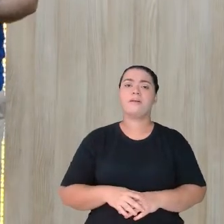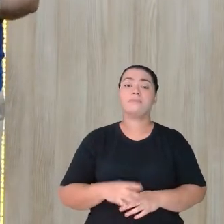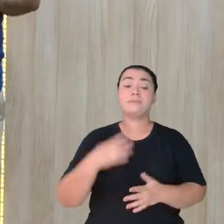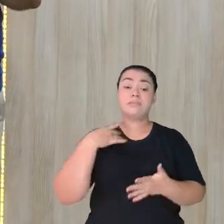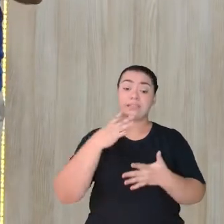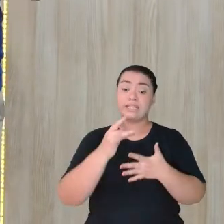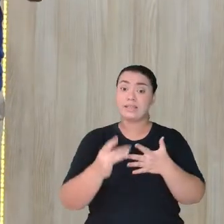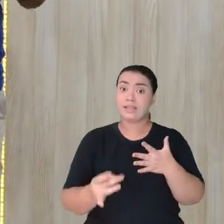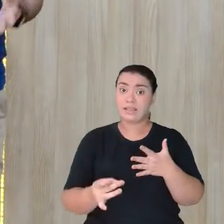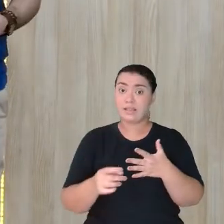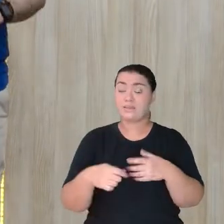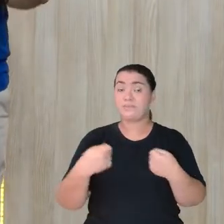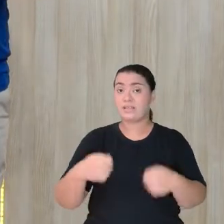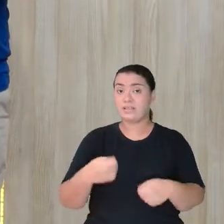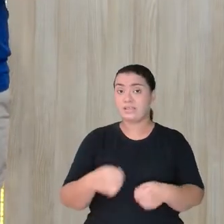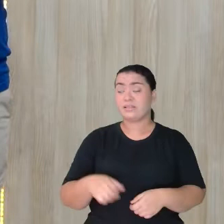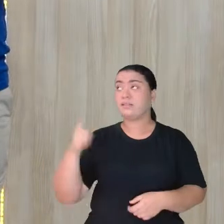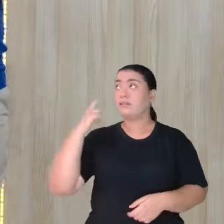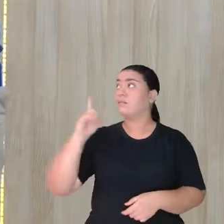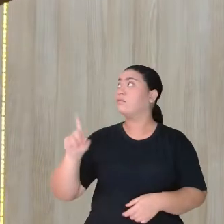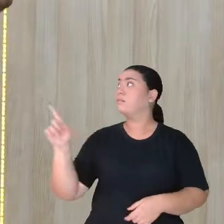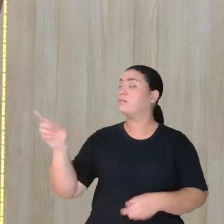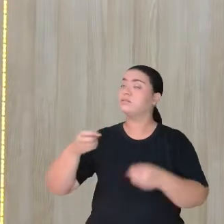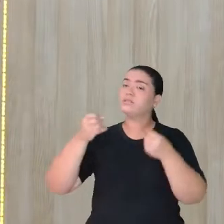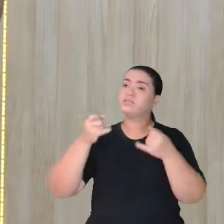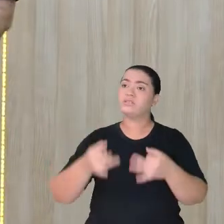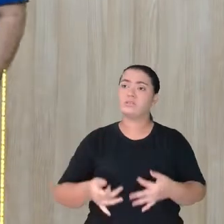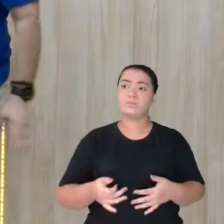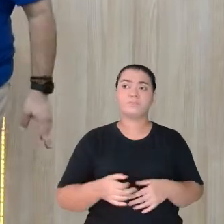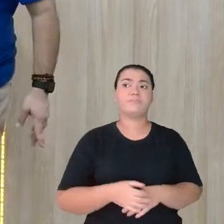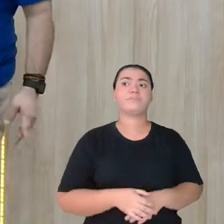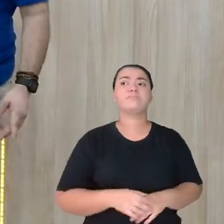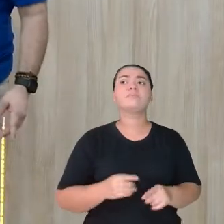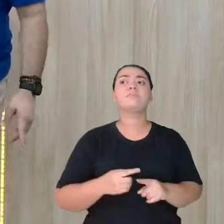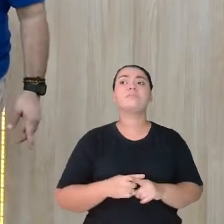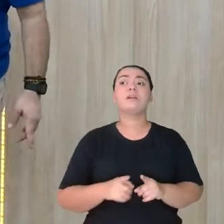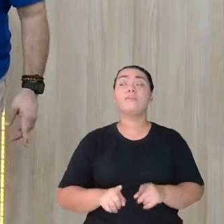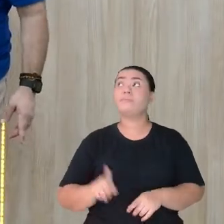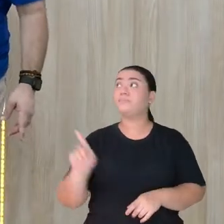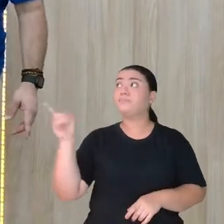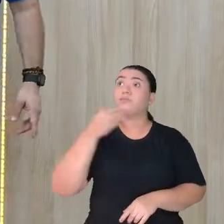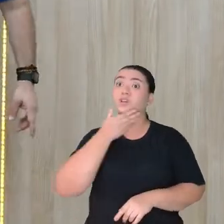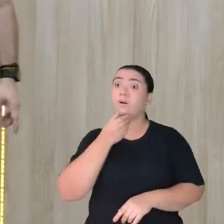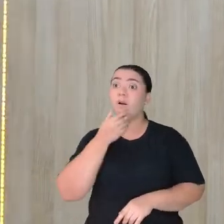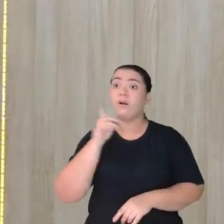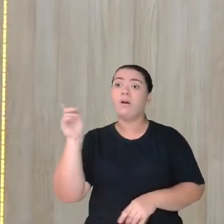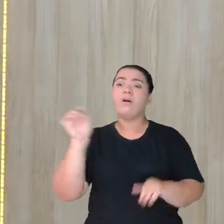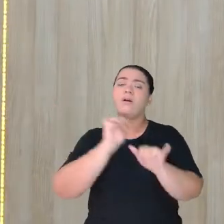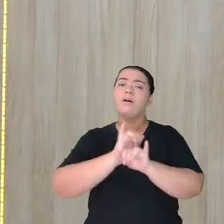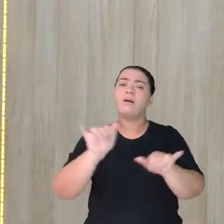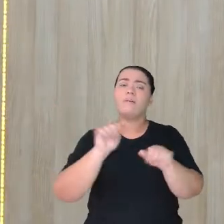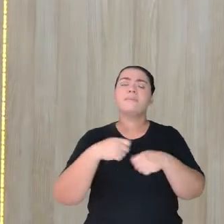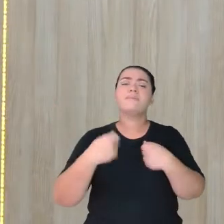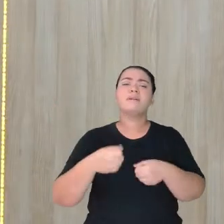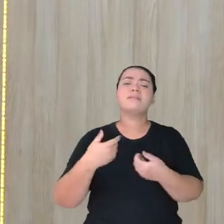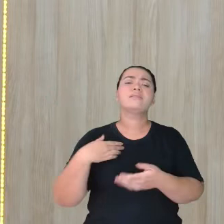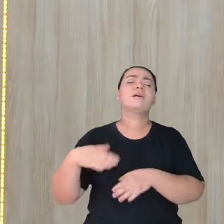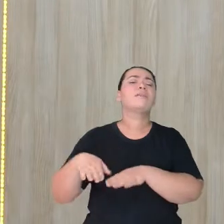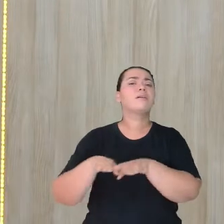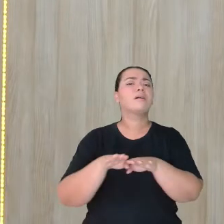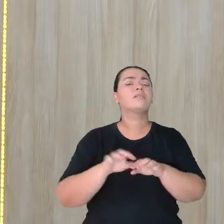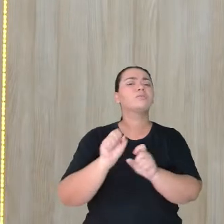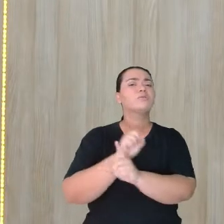particularidades que a gente teria que abordar para tratar de forma mais detalhada. Mas veja, o confucionismo ele pregava a harmonia da